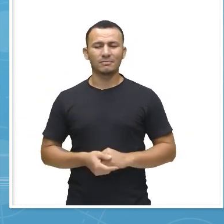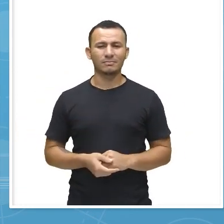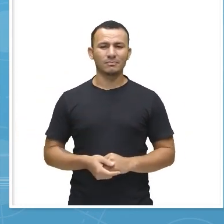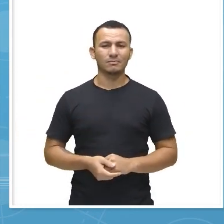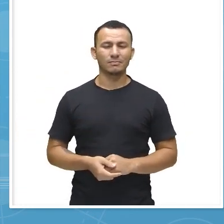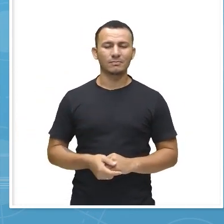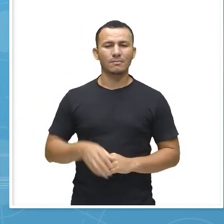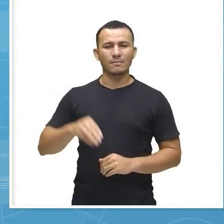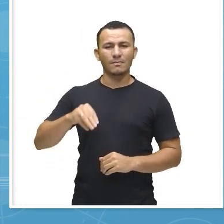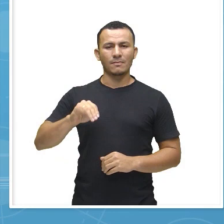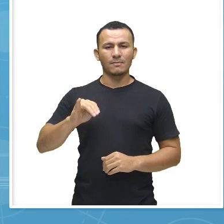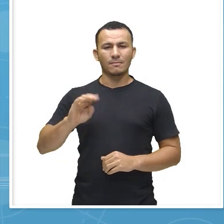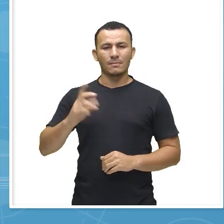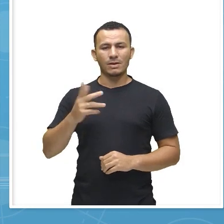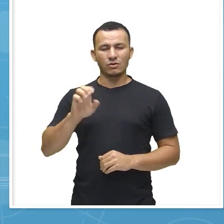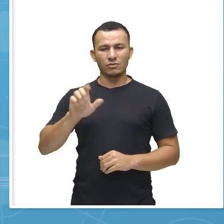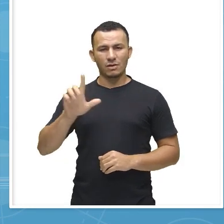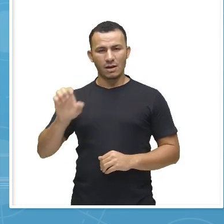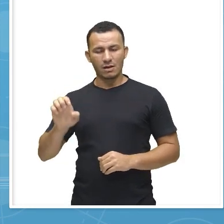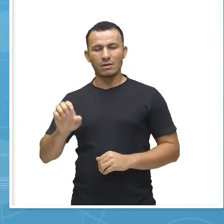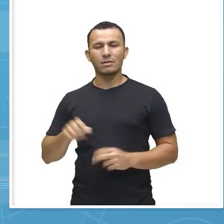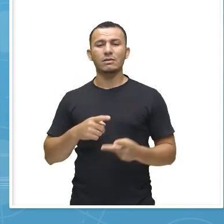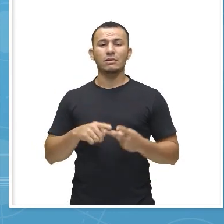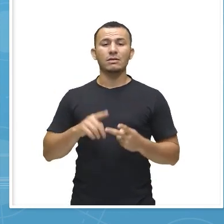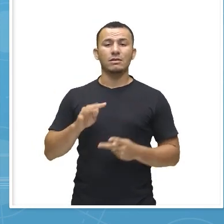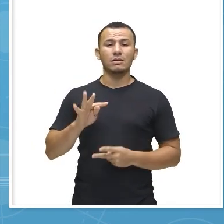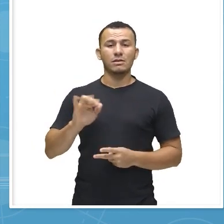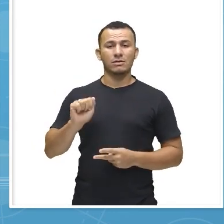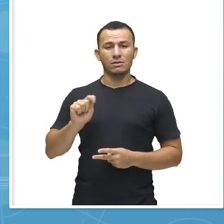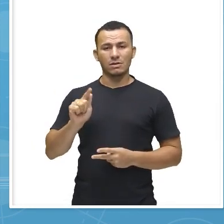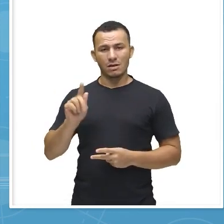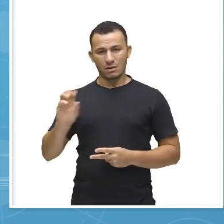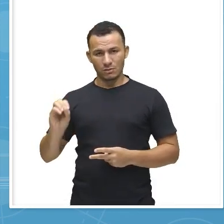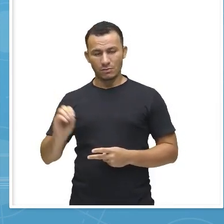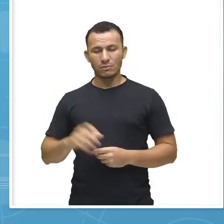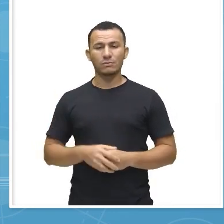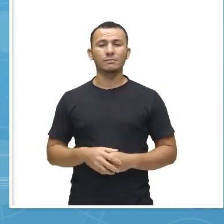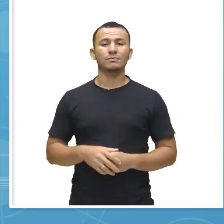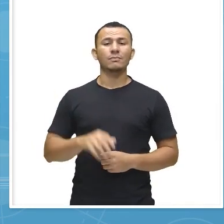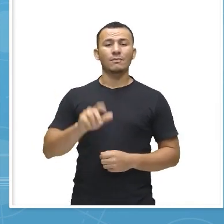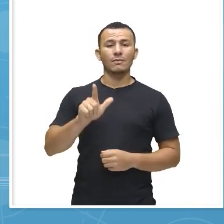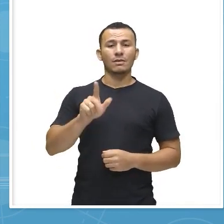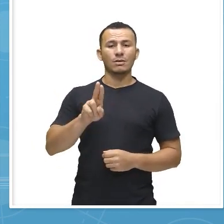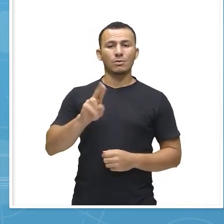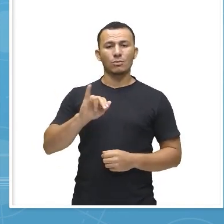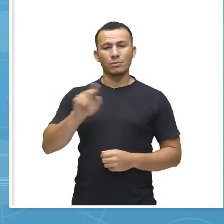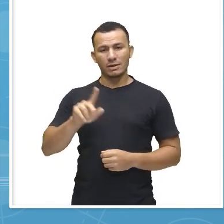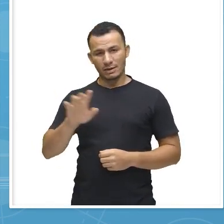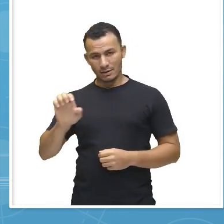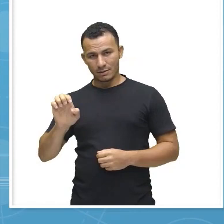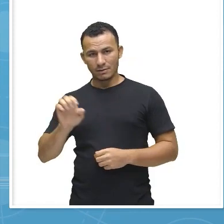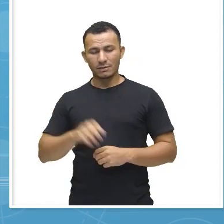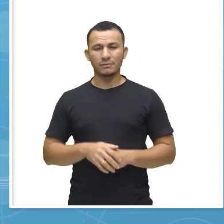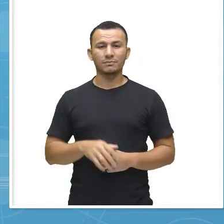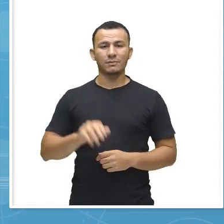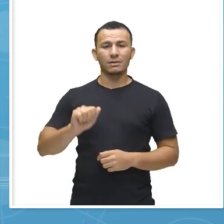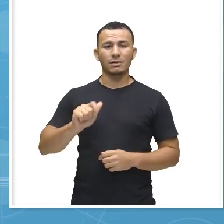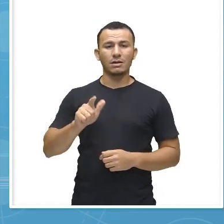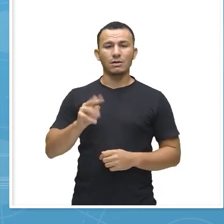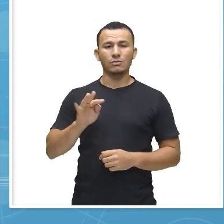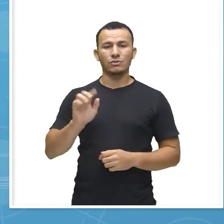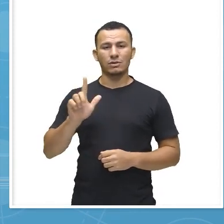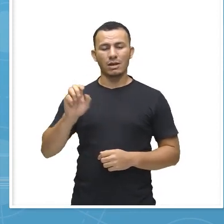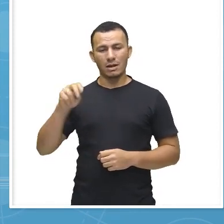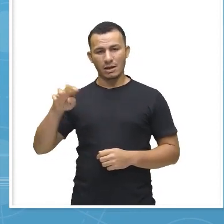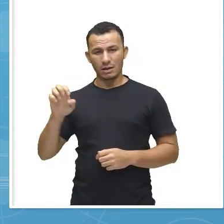a Michele, o Tiago, não é isso? A Luíse, Outlane, se eu